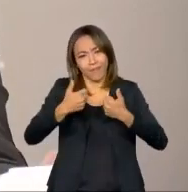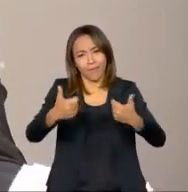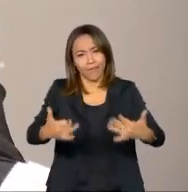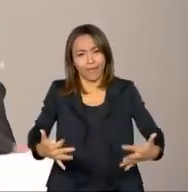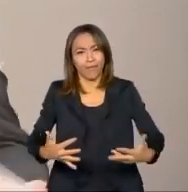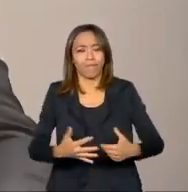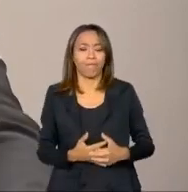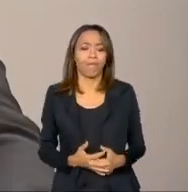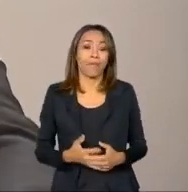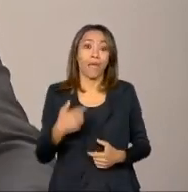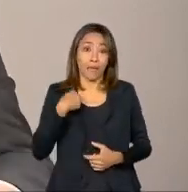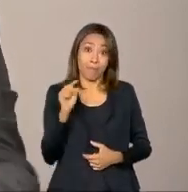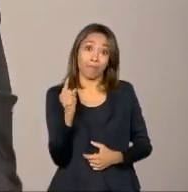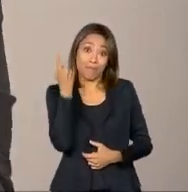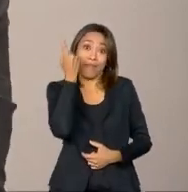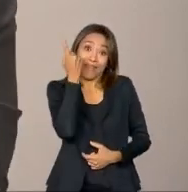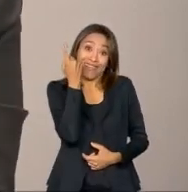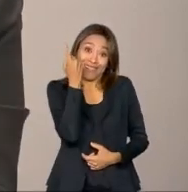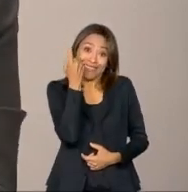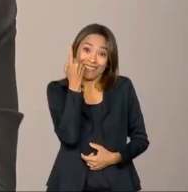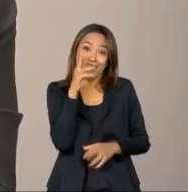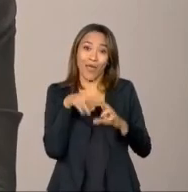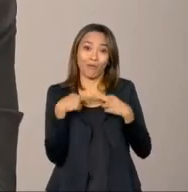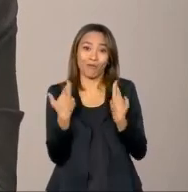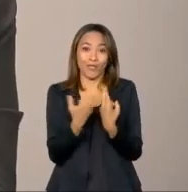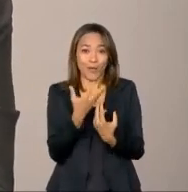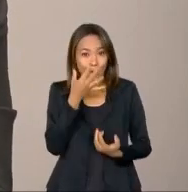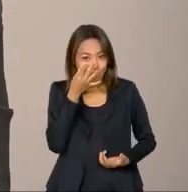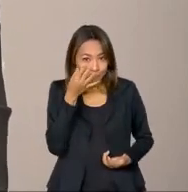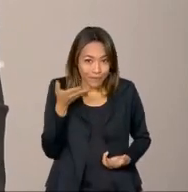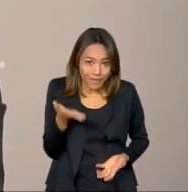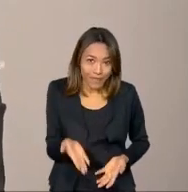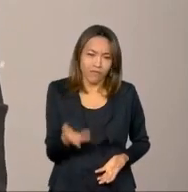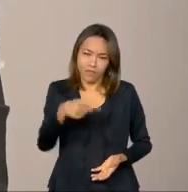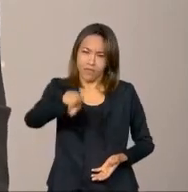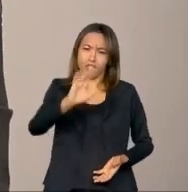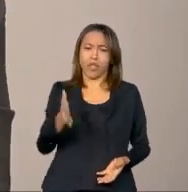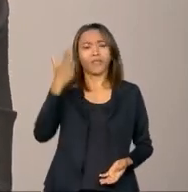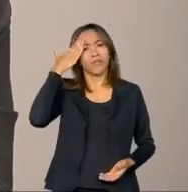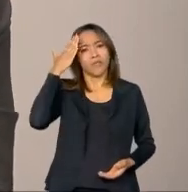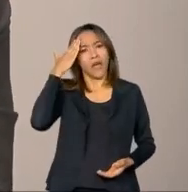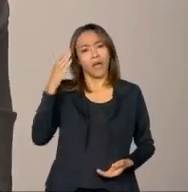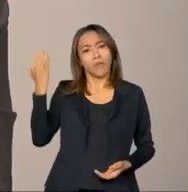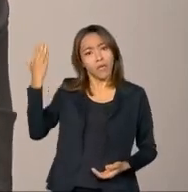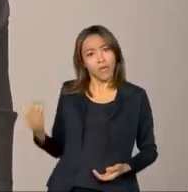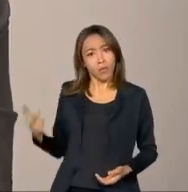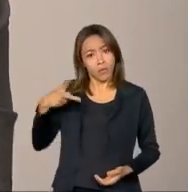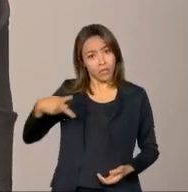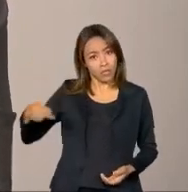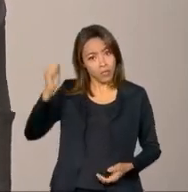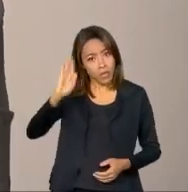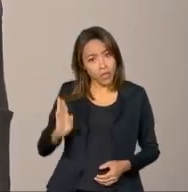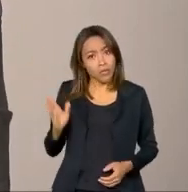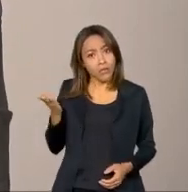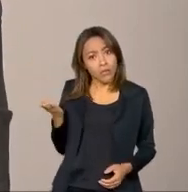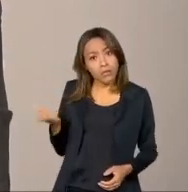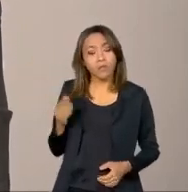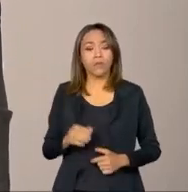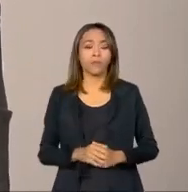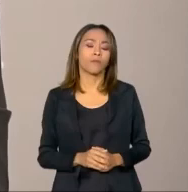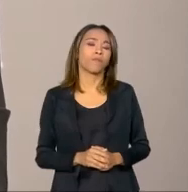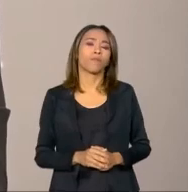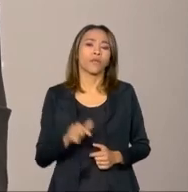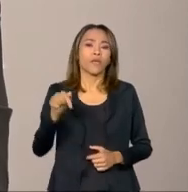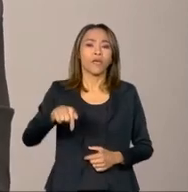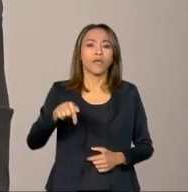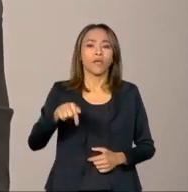também estou presente. Como os senhores sabem, o presidente da República, pouquinho depois do meio do